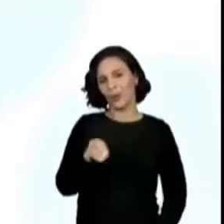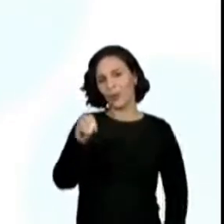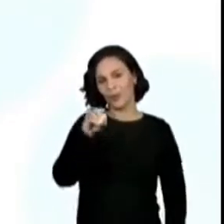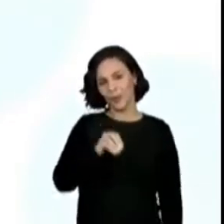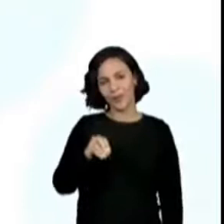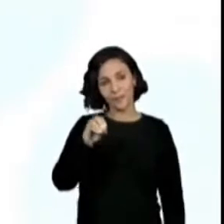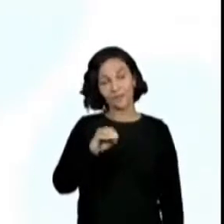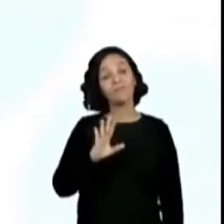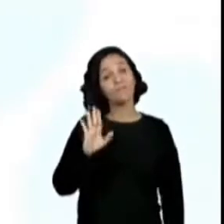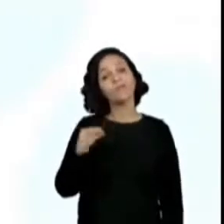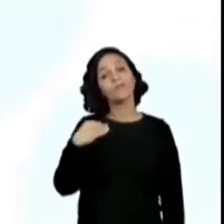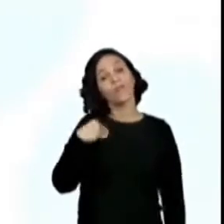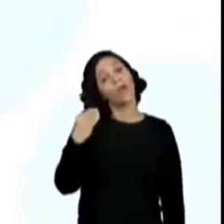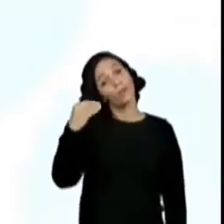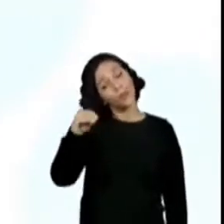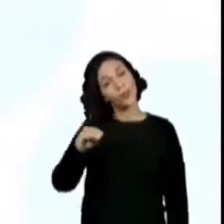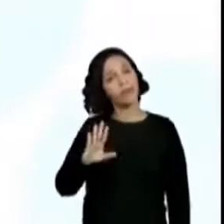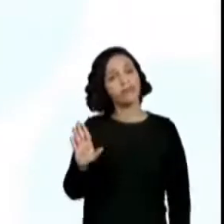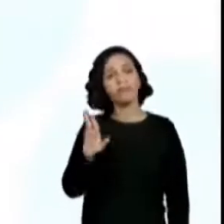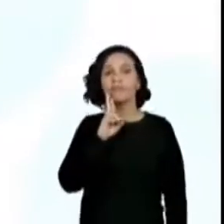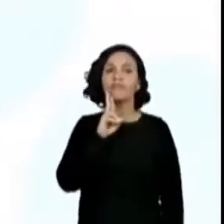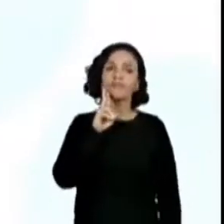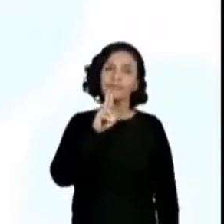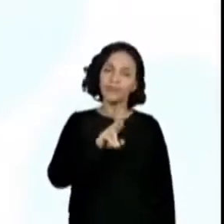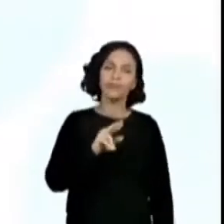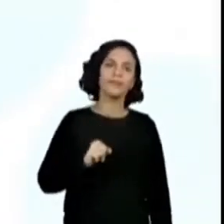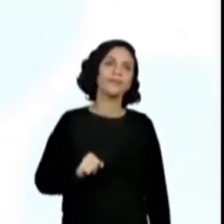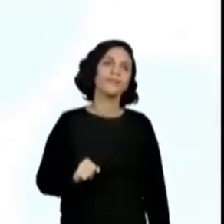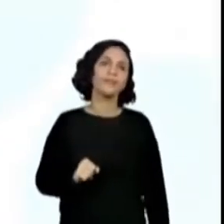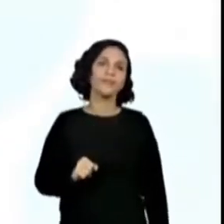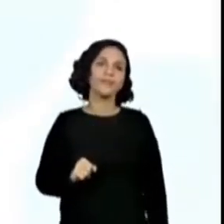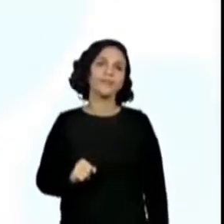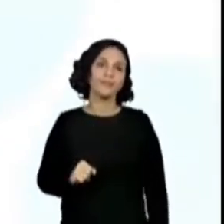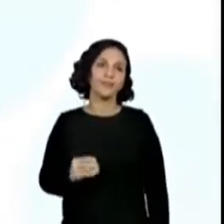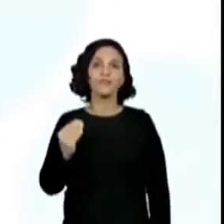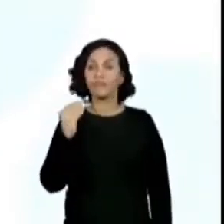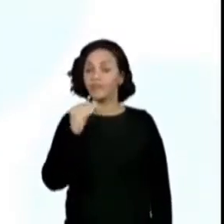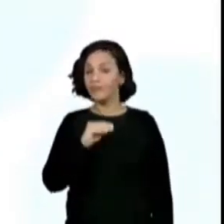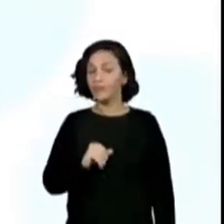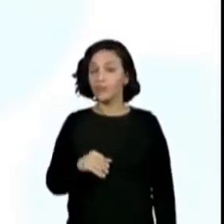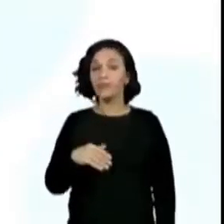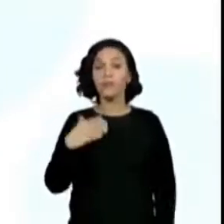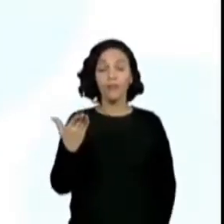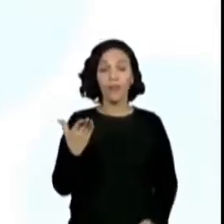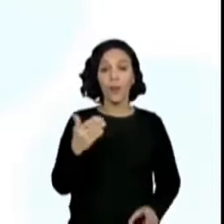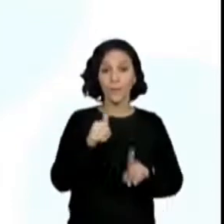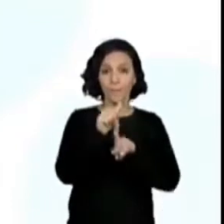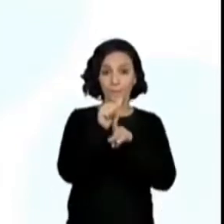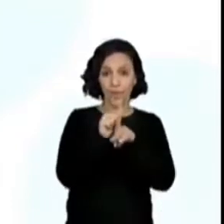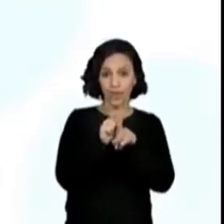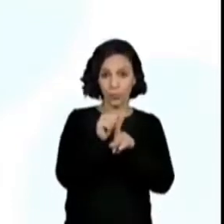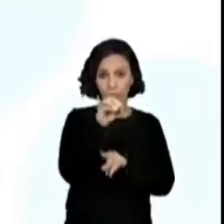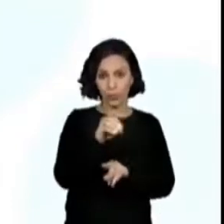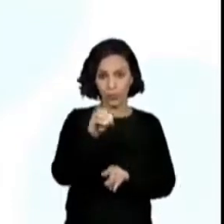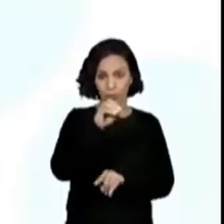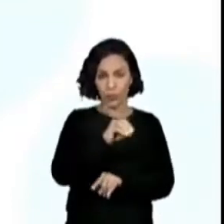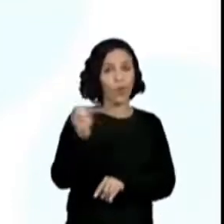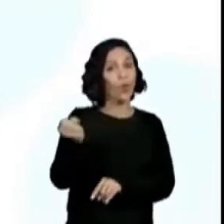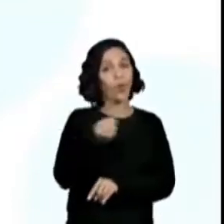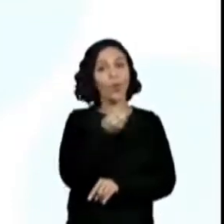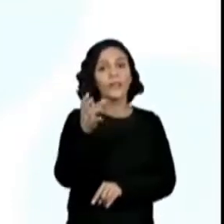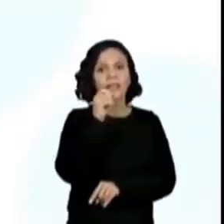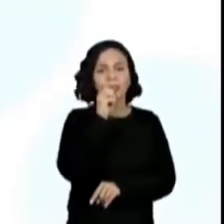outubro. Vou lá e respondo, ok? Vou lá e já respondo. Então, sábados eu já tenho.